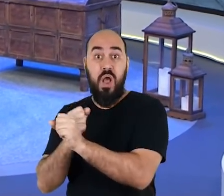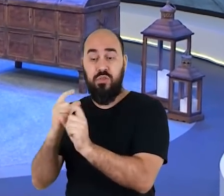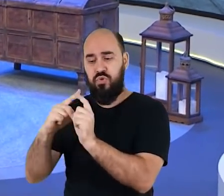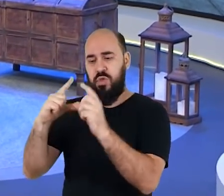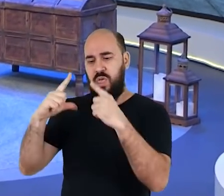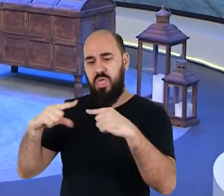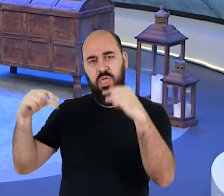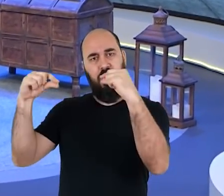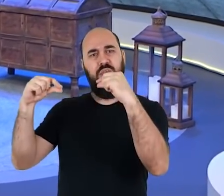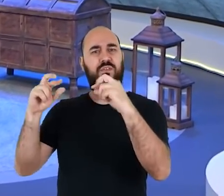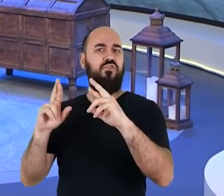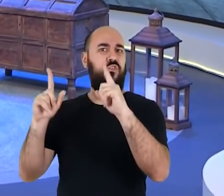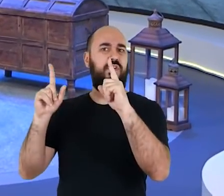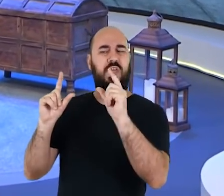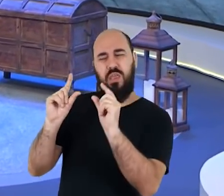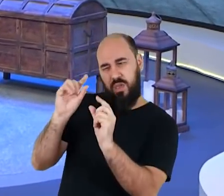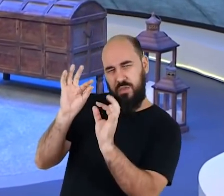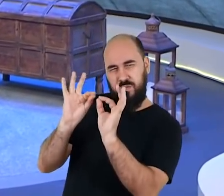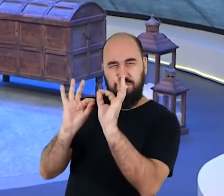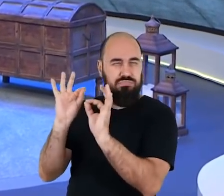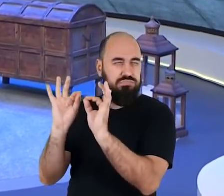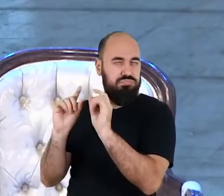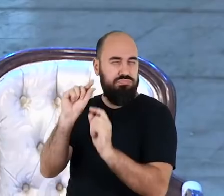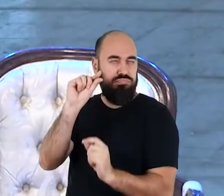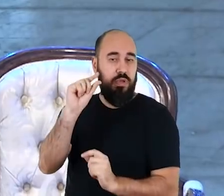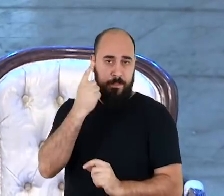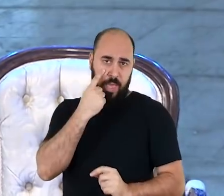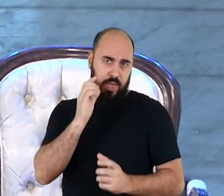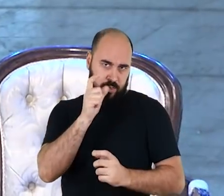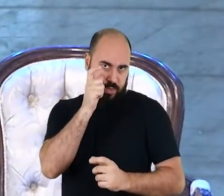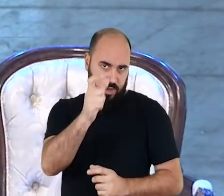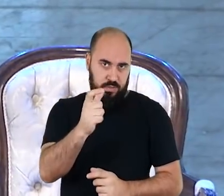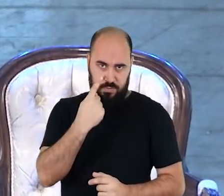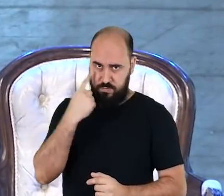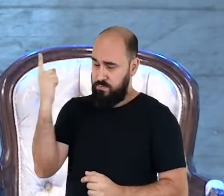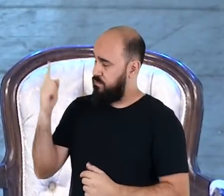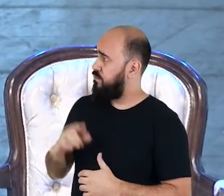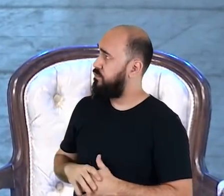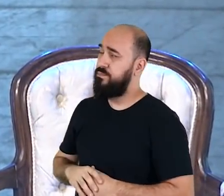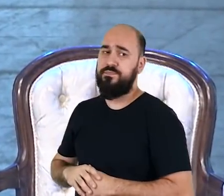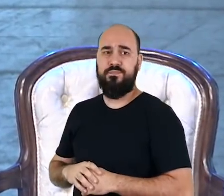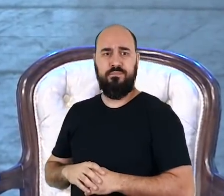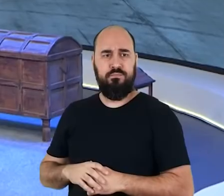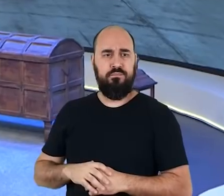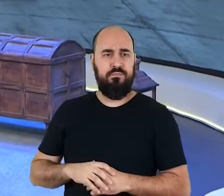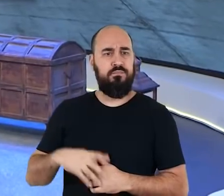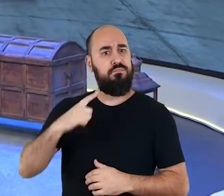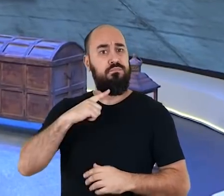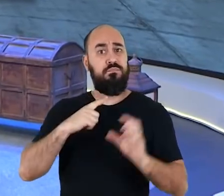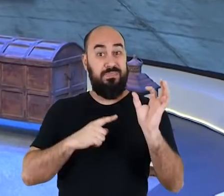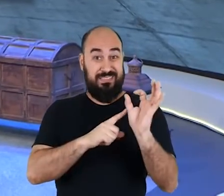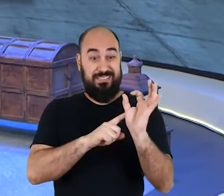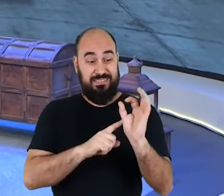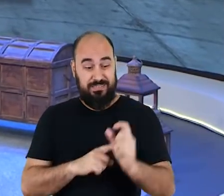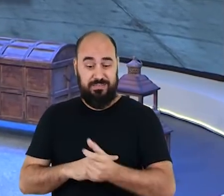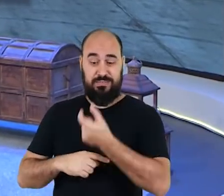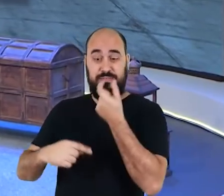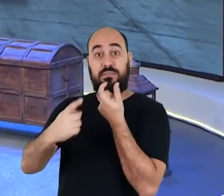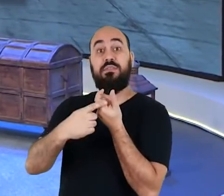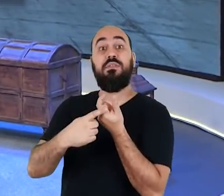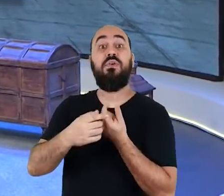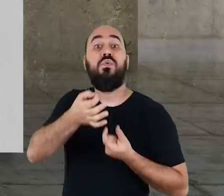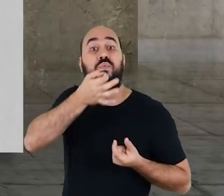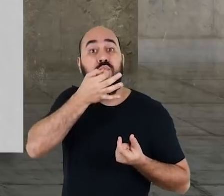reverso dessa moeda ainda é mais interessante. Eu vou colocar aqui no telão e você vai ver. Preste atenção. Ela traz no reverso um cacho